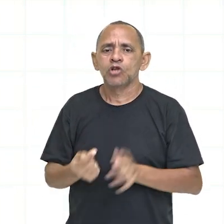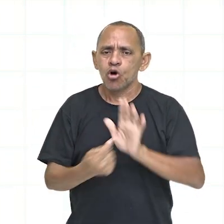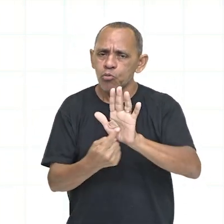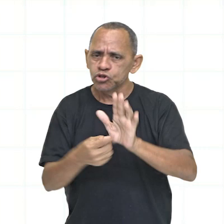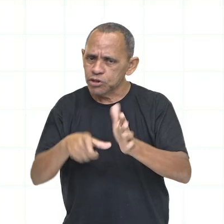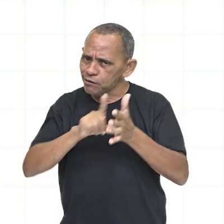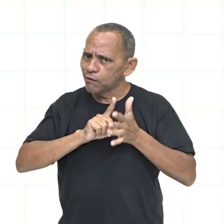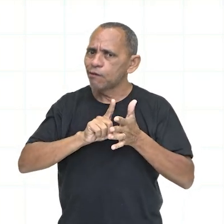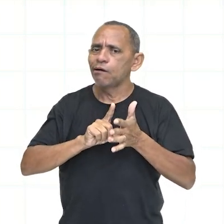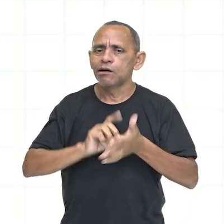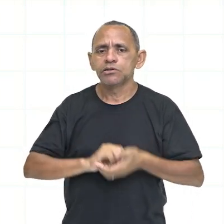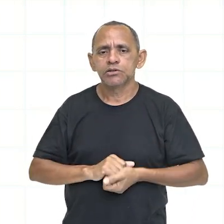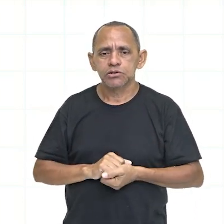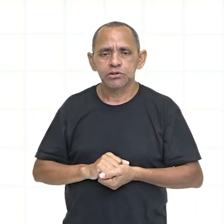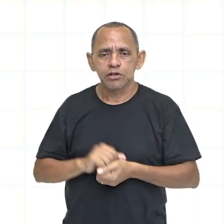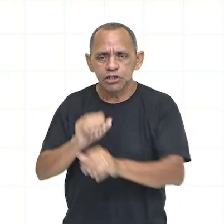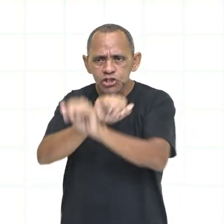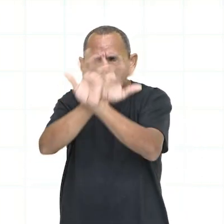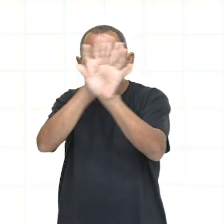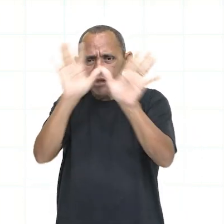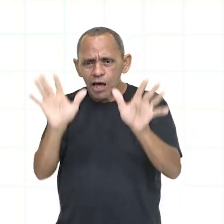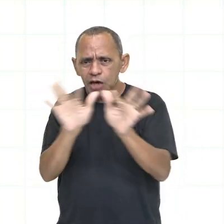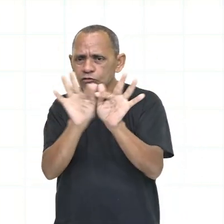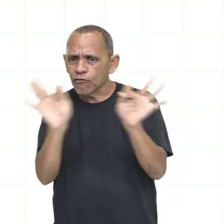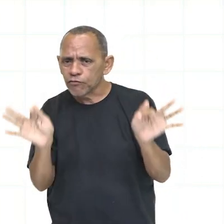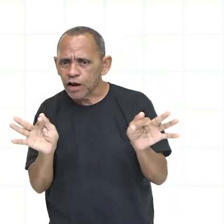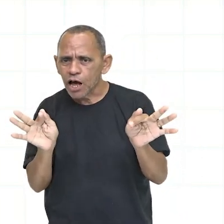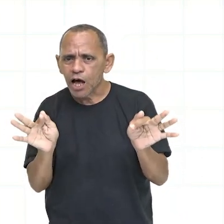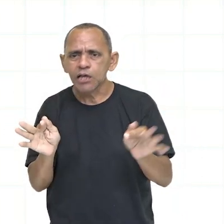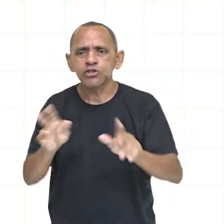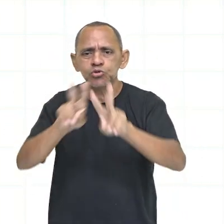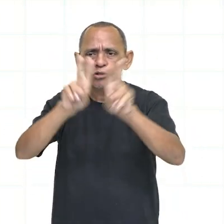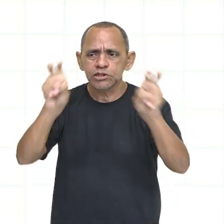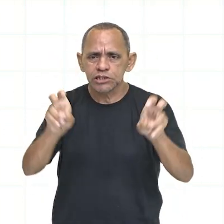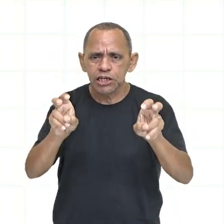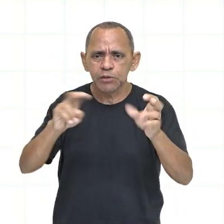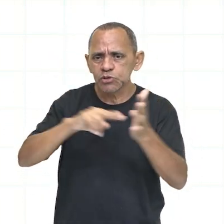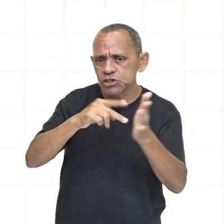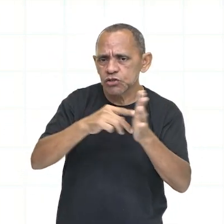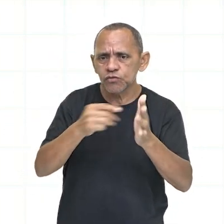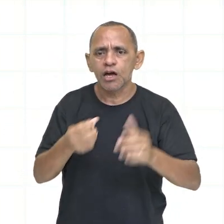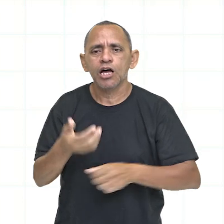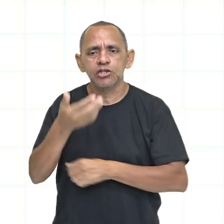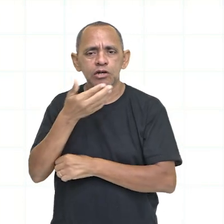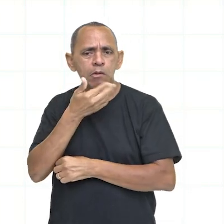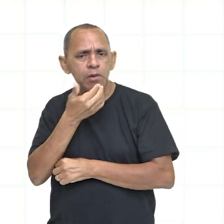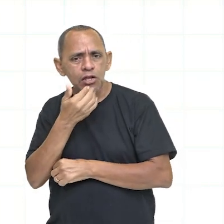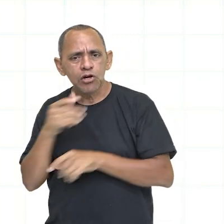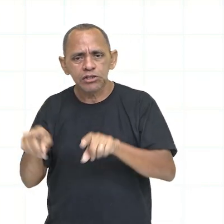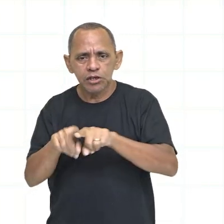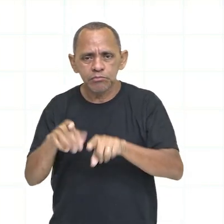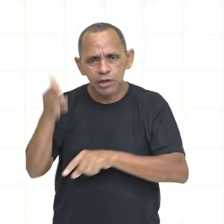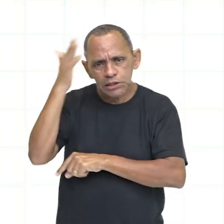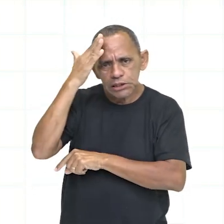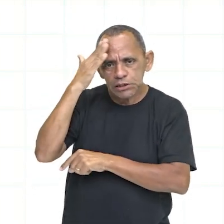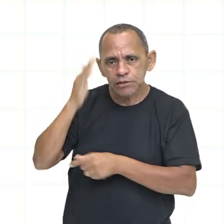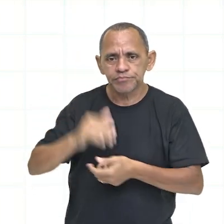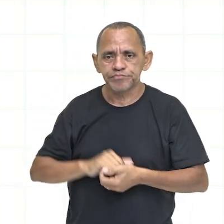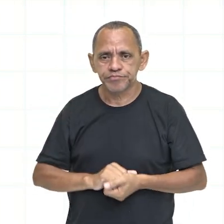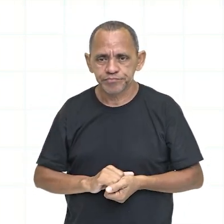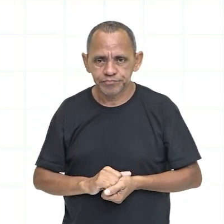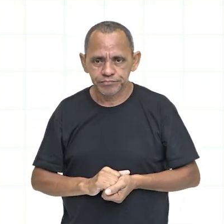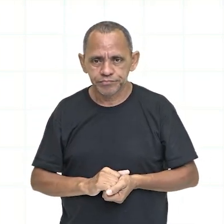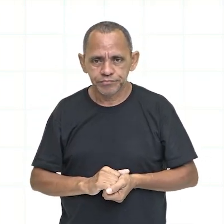né, esclarecer, tornar mais claro o significado das palavras que eles modificam,